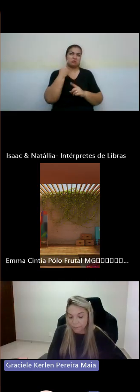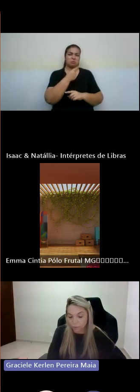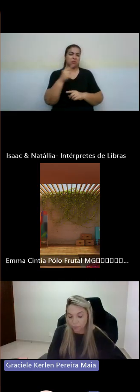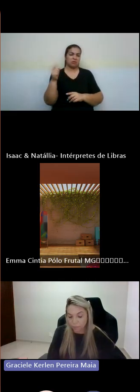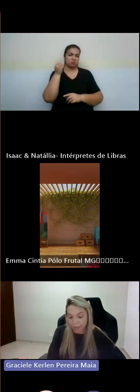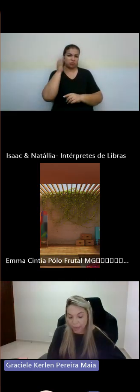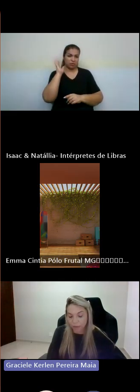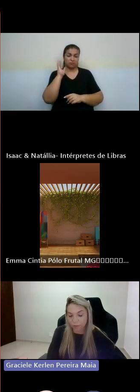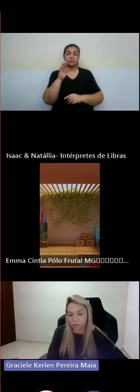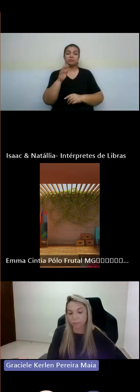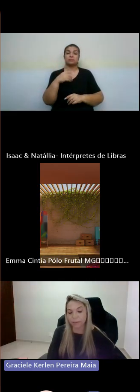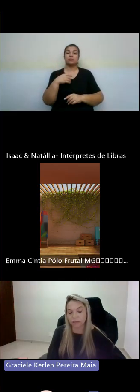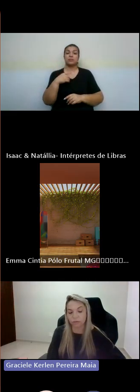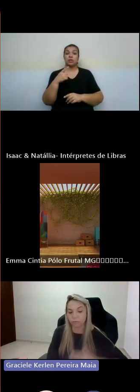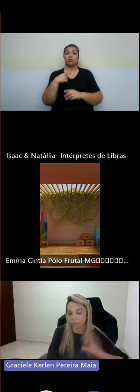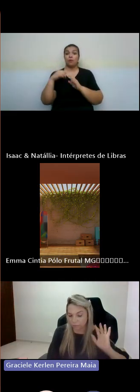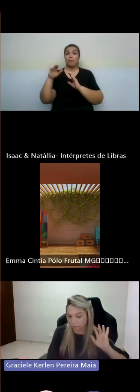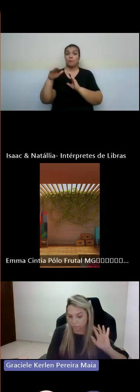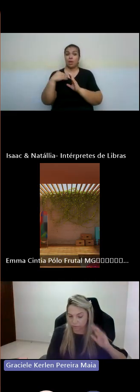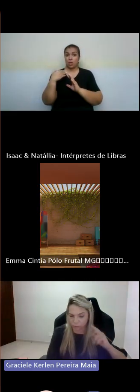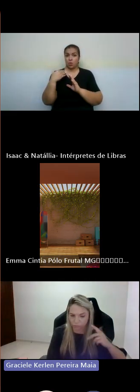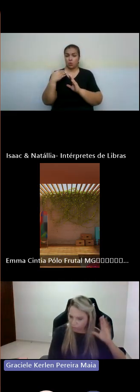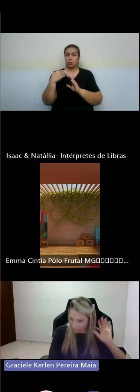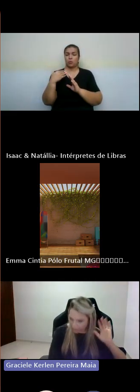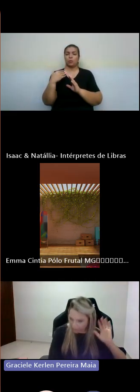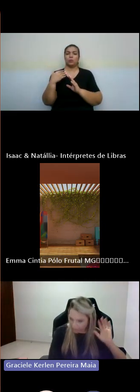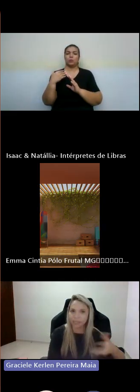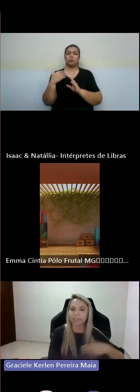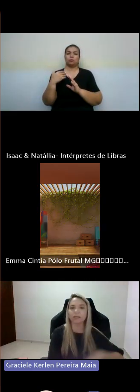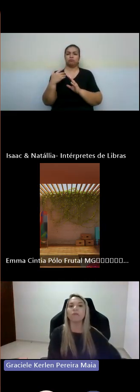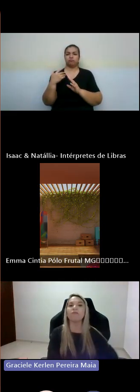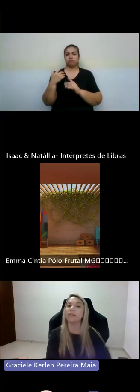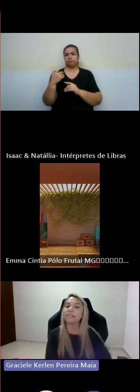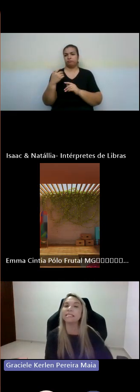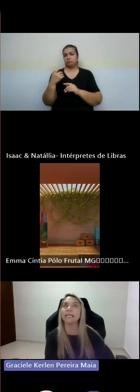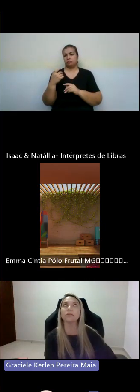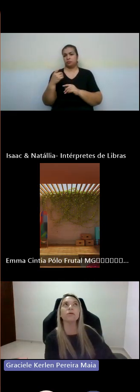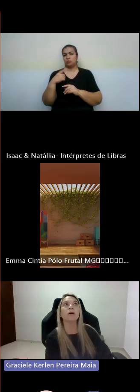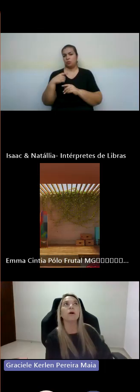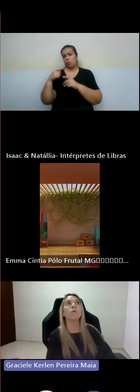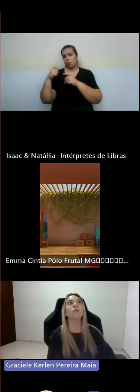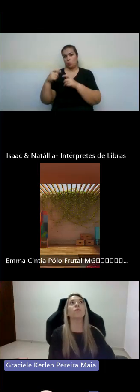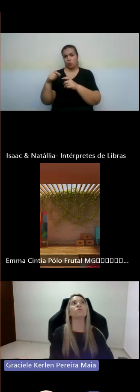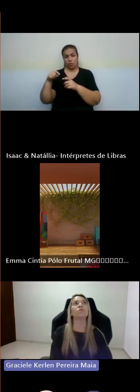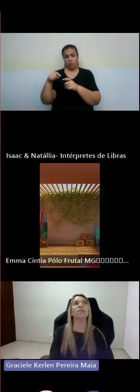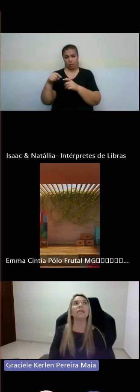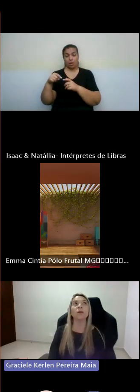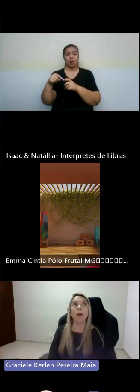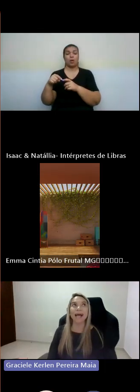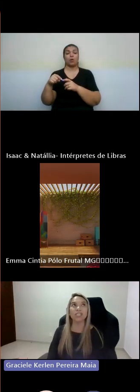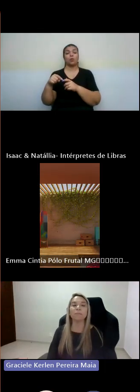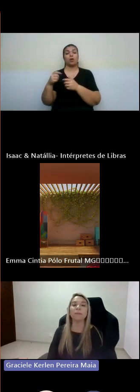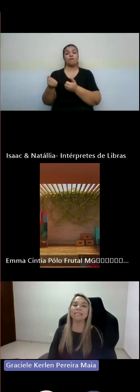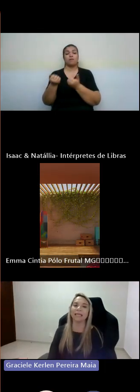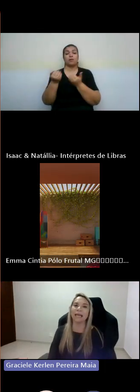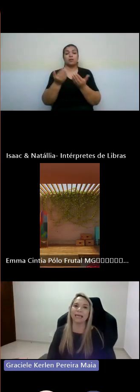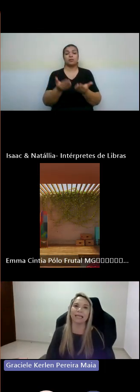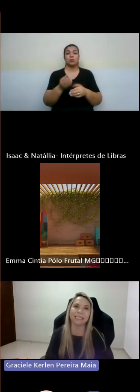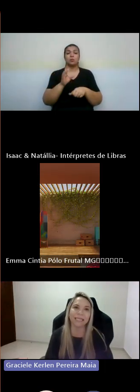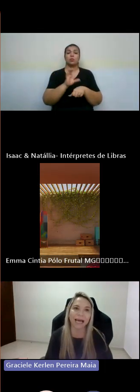Eu recebi um e-mail de um lugar X oferecendo um curso de